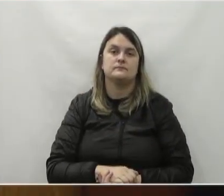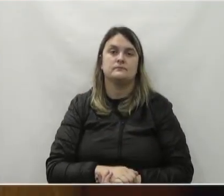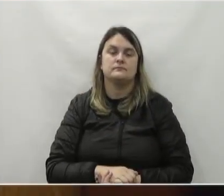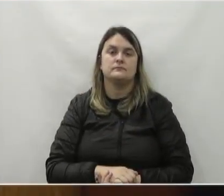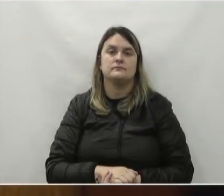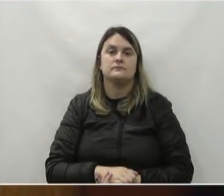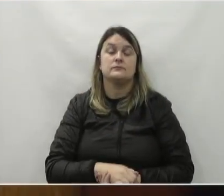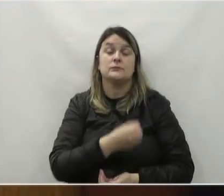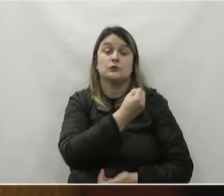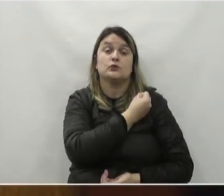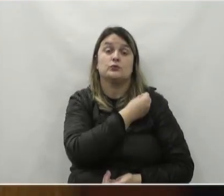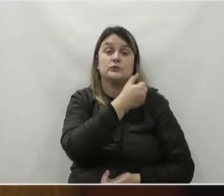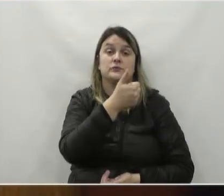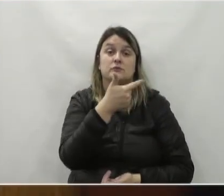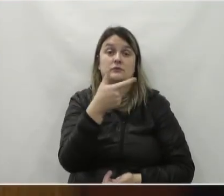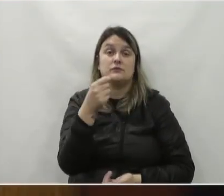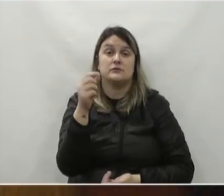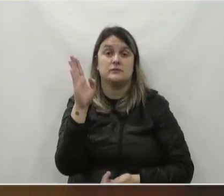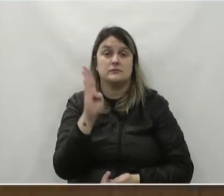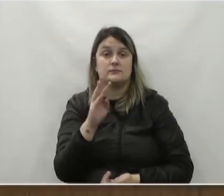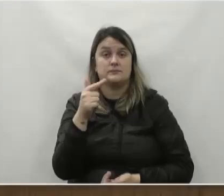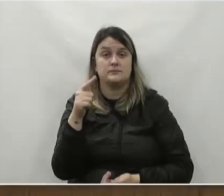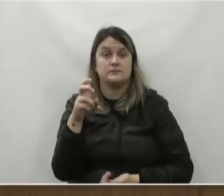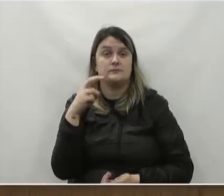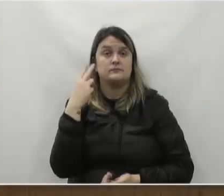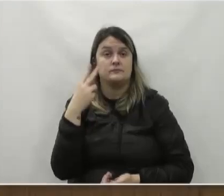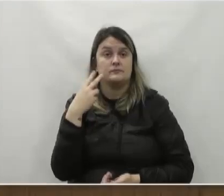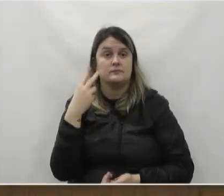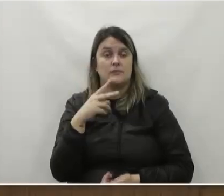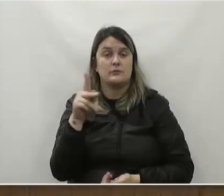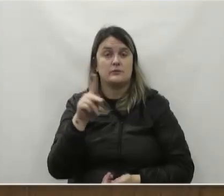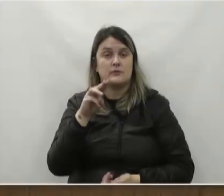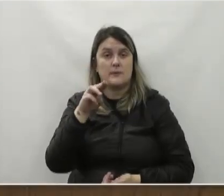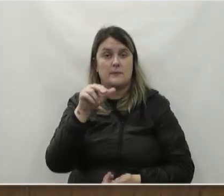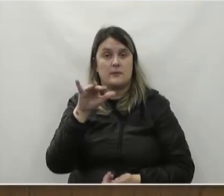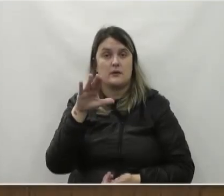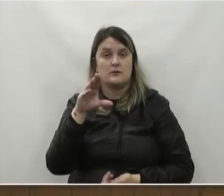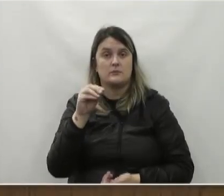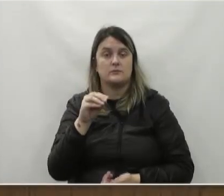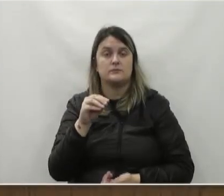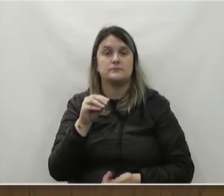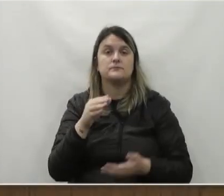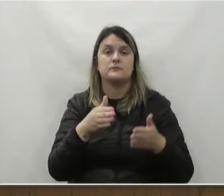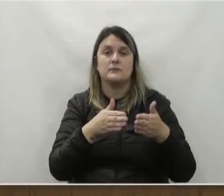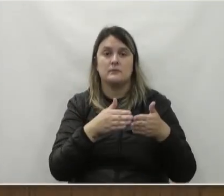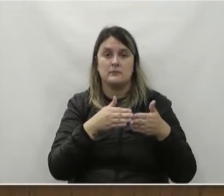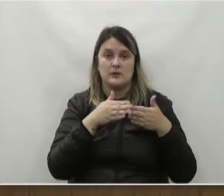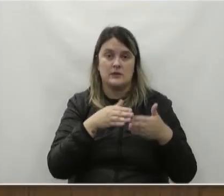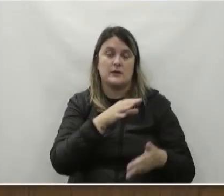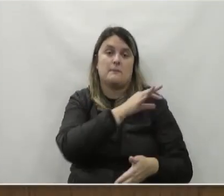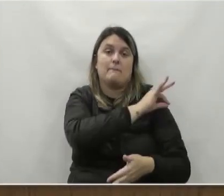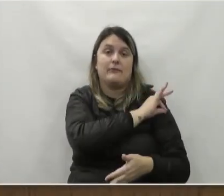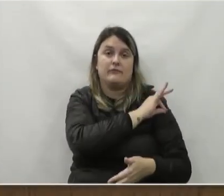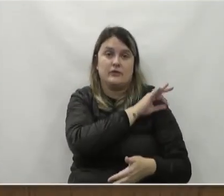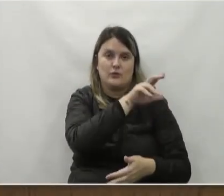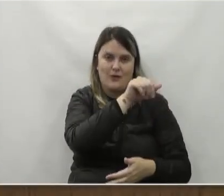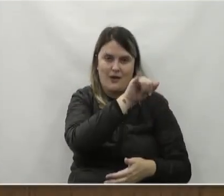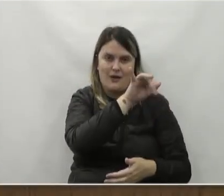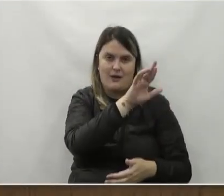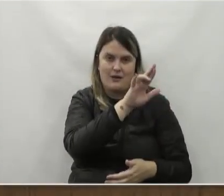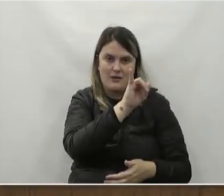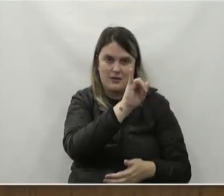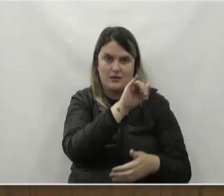O requerimento 120/2025 do vereador Márcio Fernando Utzig, ao excelentíssimo senhor prefeito municipal e às